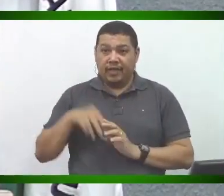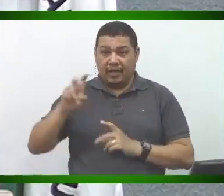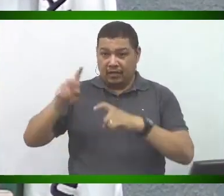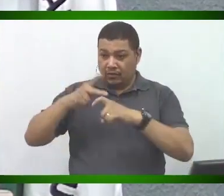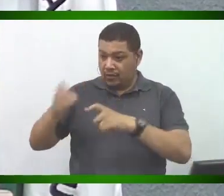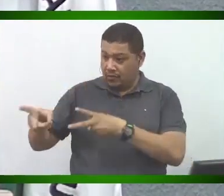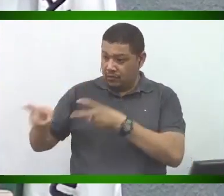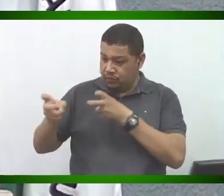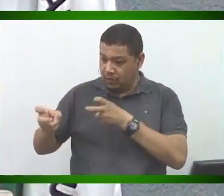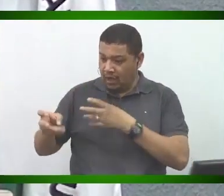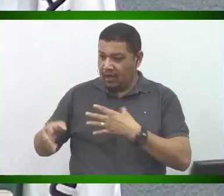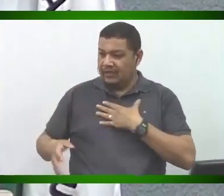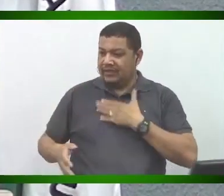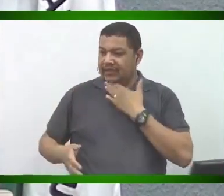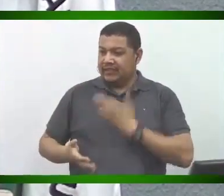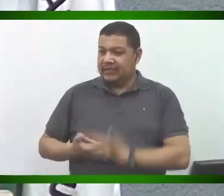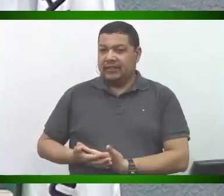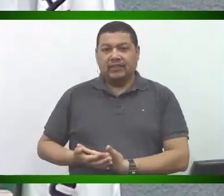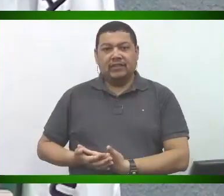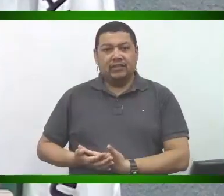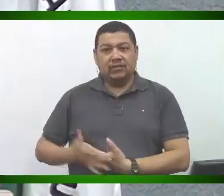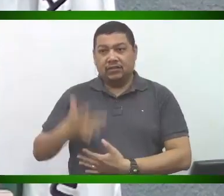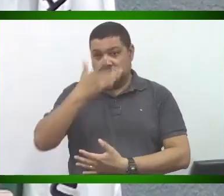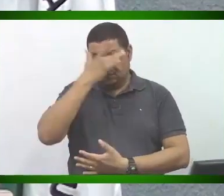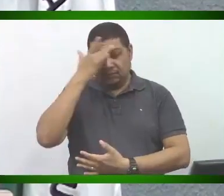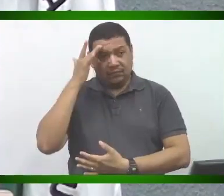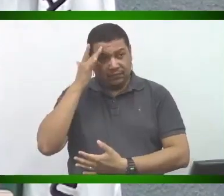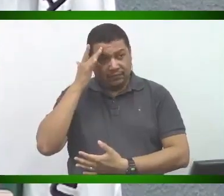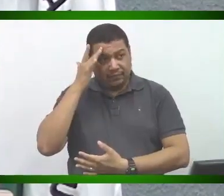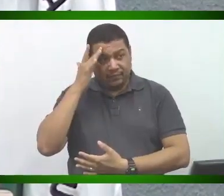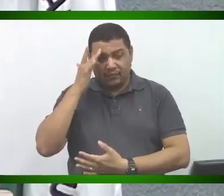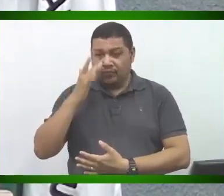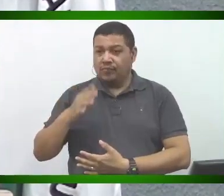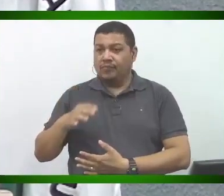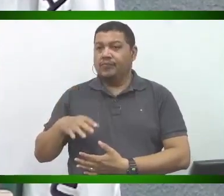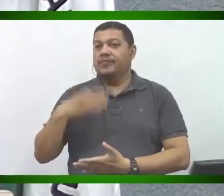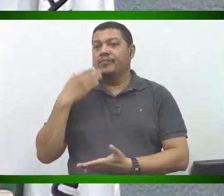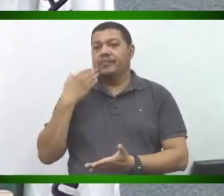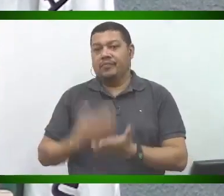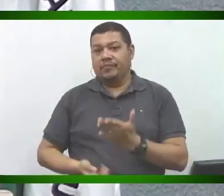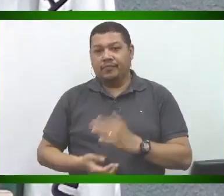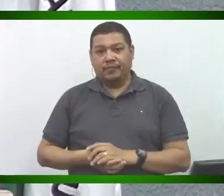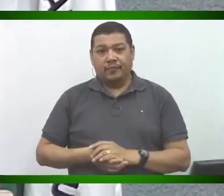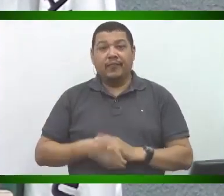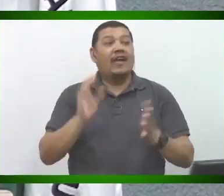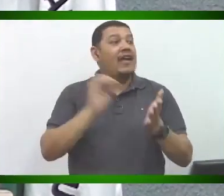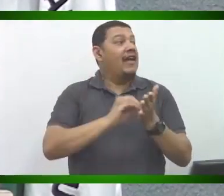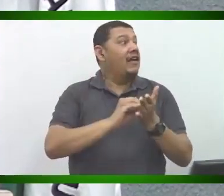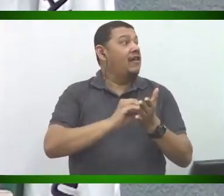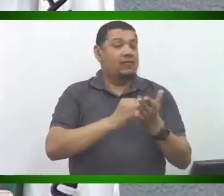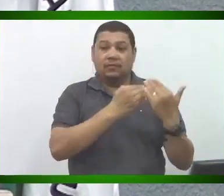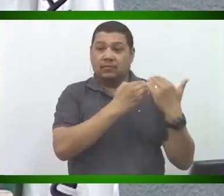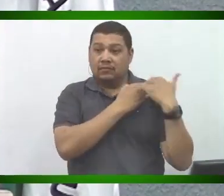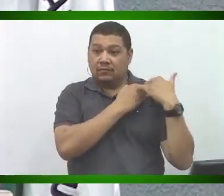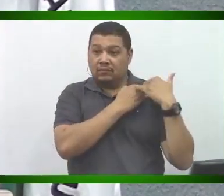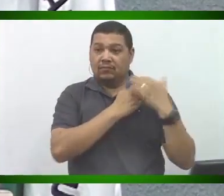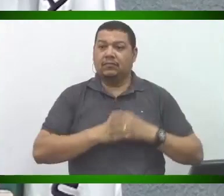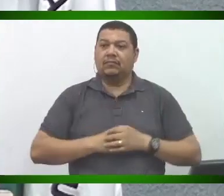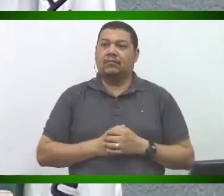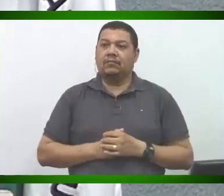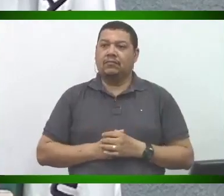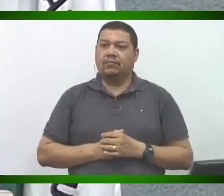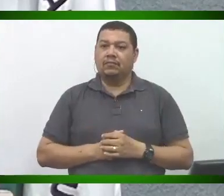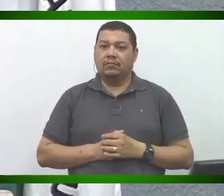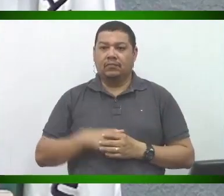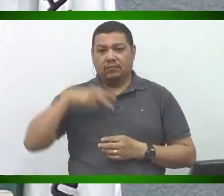Euro, realmente, as pessoas estão deixando a desejar seu papel de trabalho e usando a politicagem.